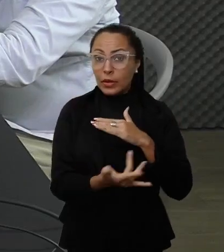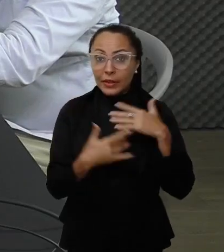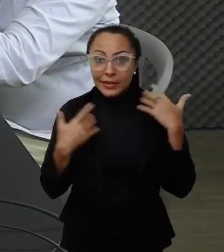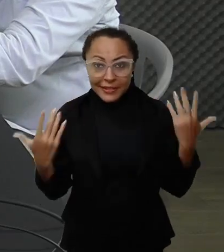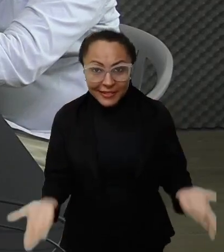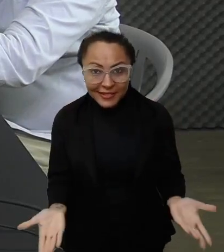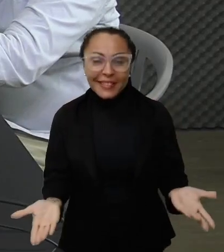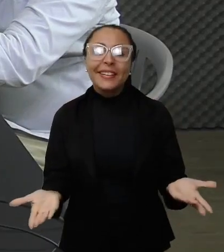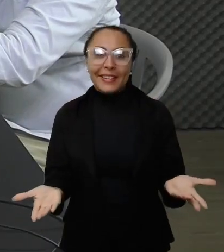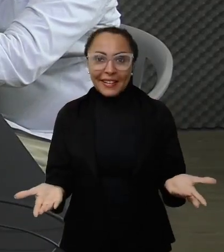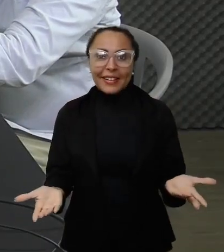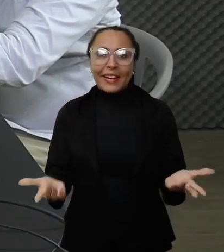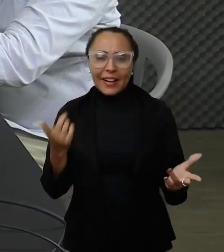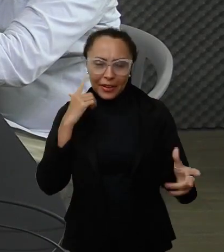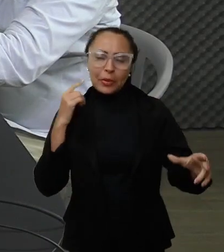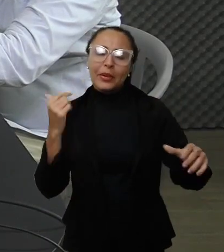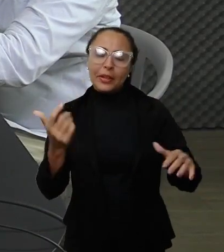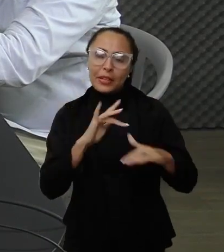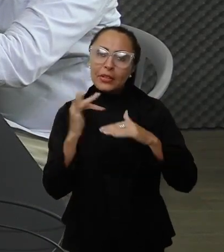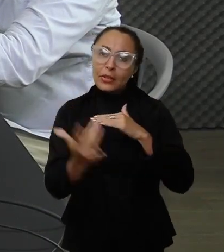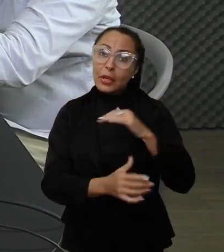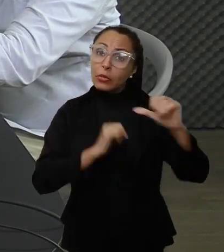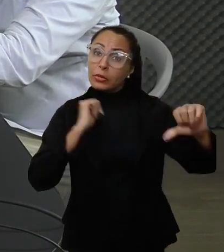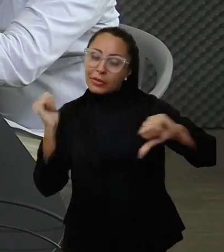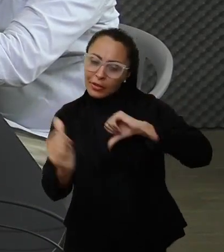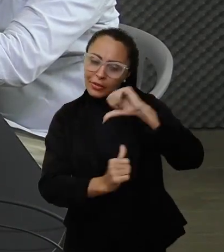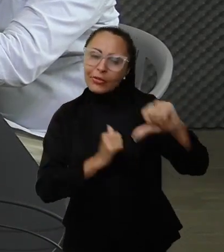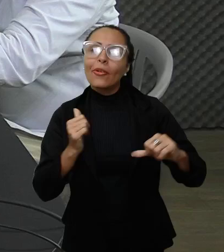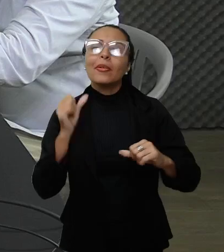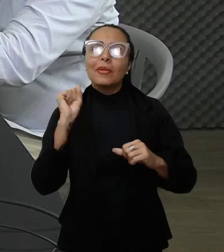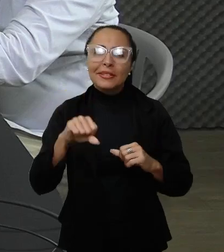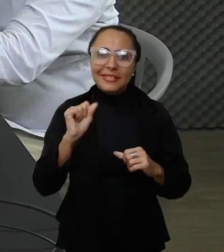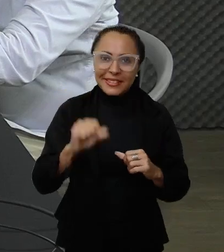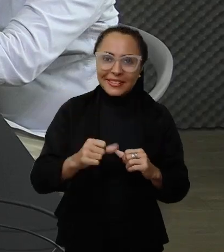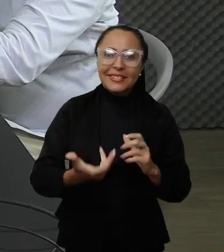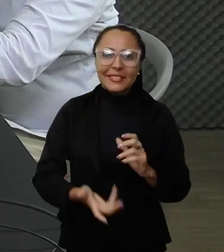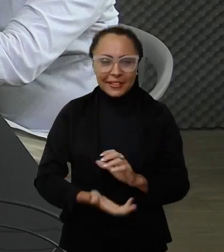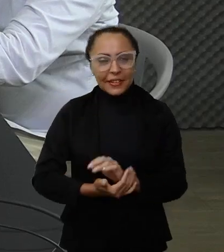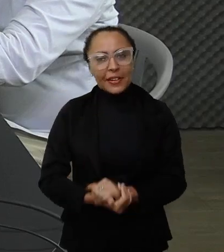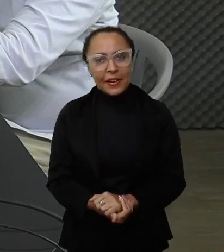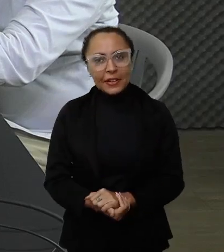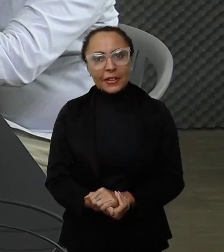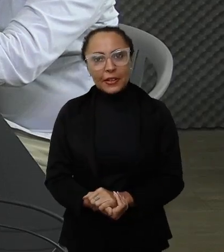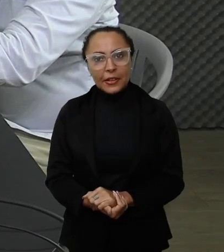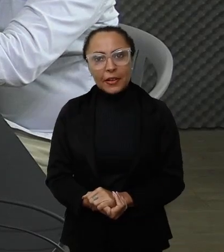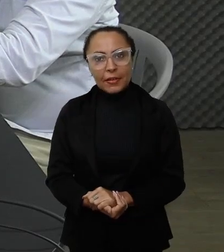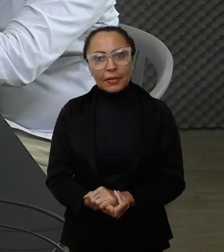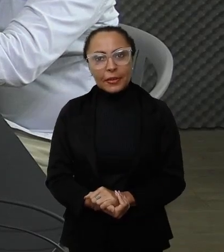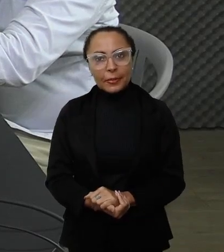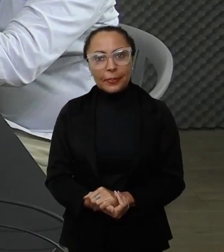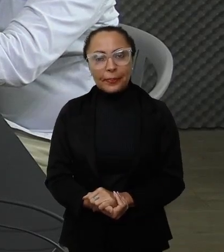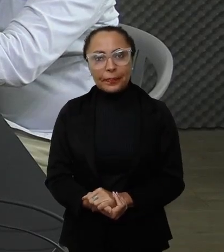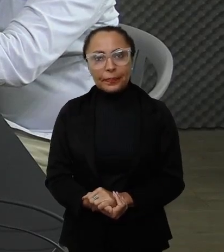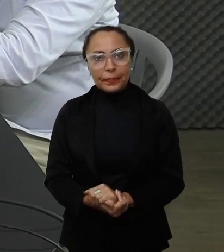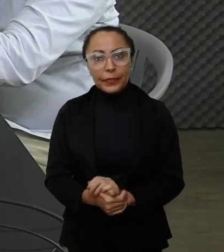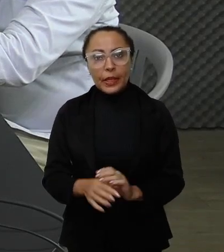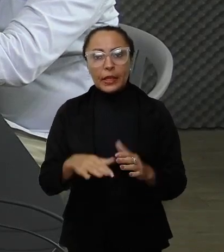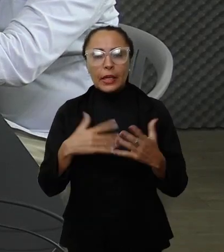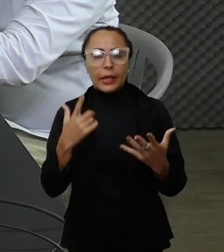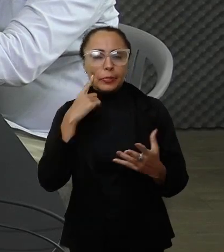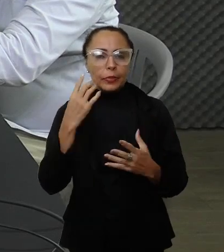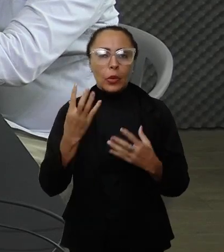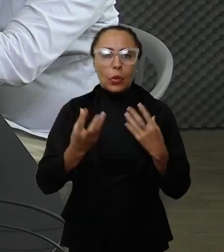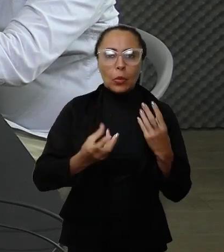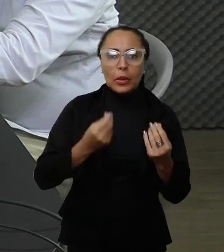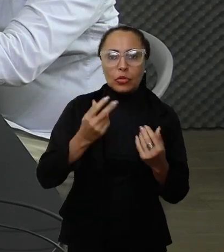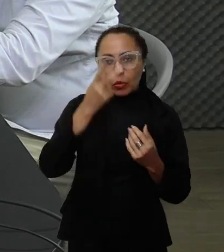Rede social transforma quando você Rede pega o microfone, né, e tá lá aí social, com a câmera. exato. A rede social, ela é uma forma das pessoas